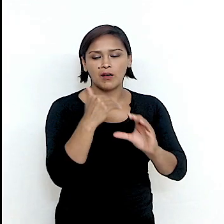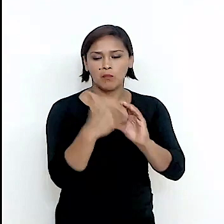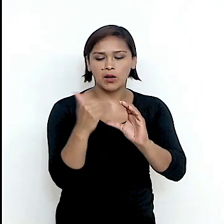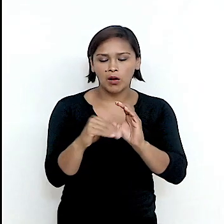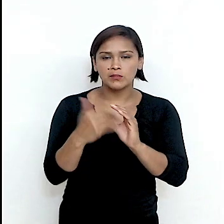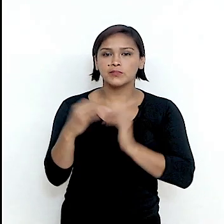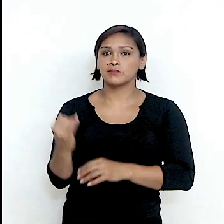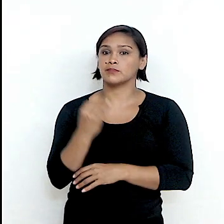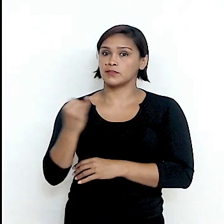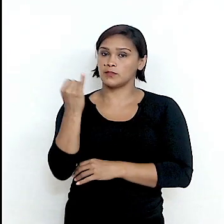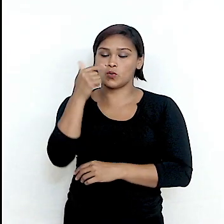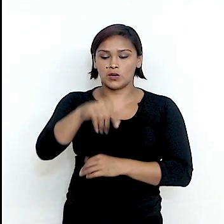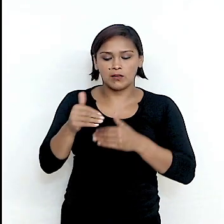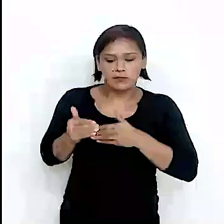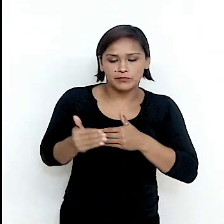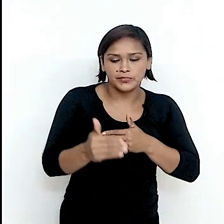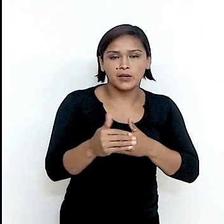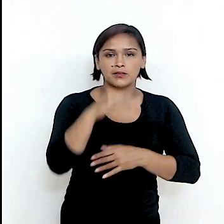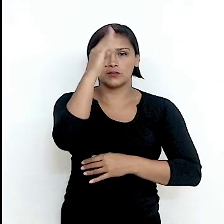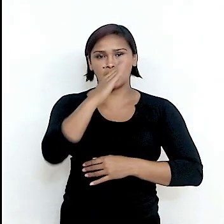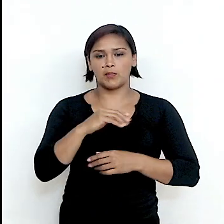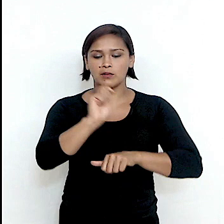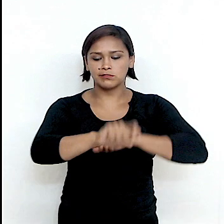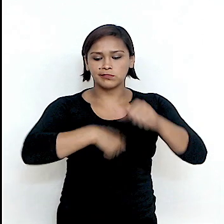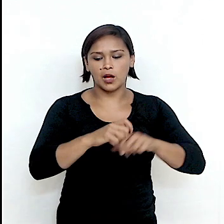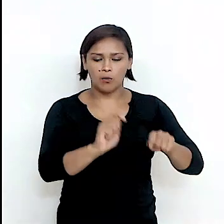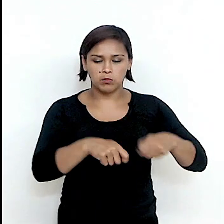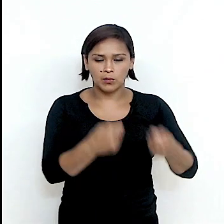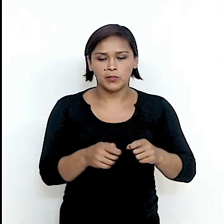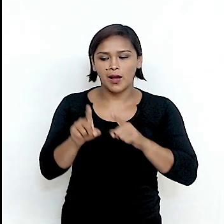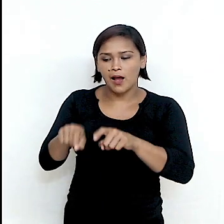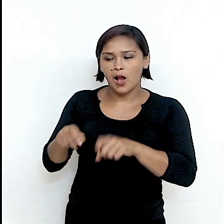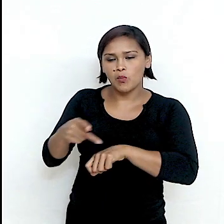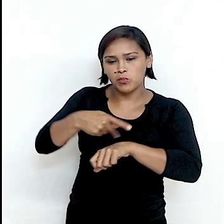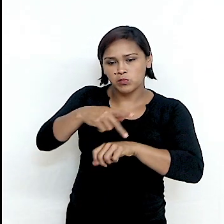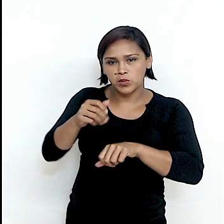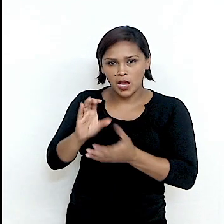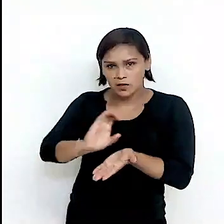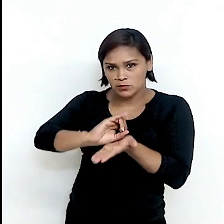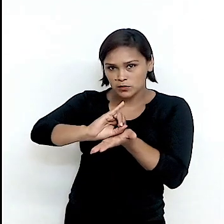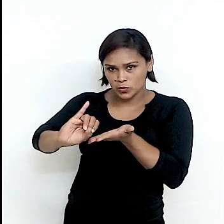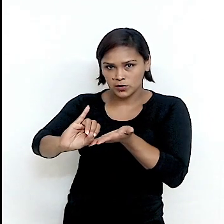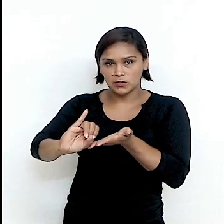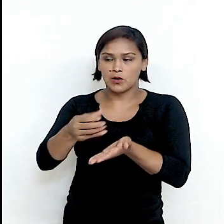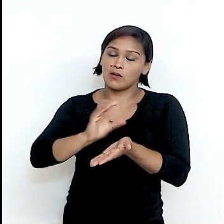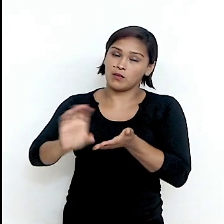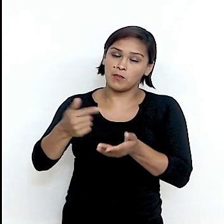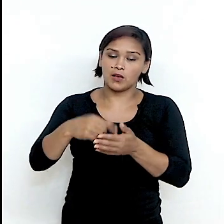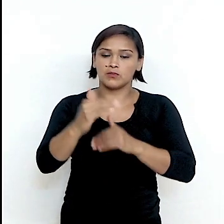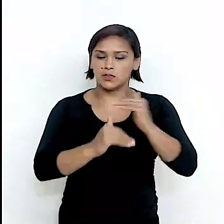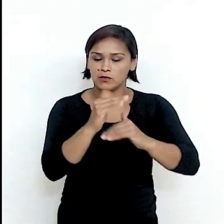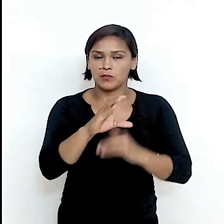muito importante nesse processo do Brasil se tornar uma potência agroexportadora o programa de desenvolvimento do